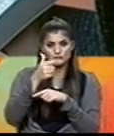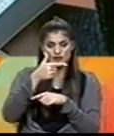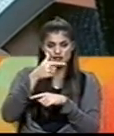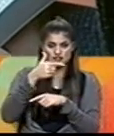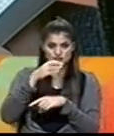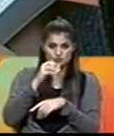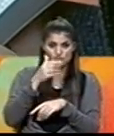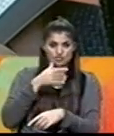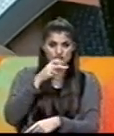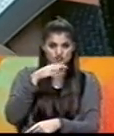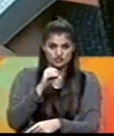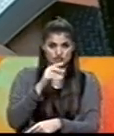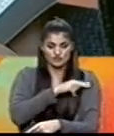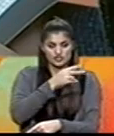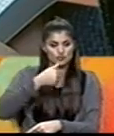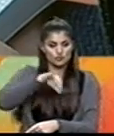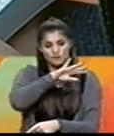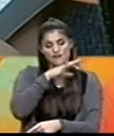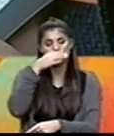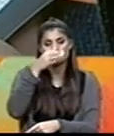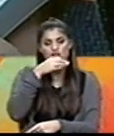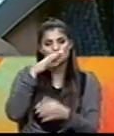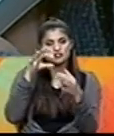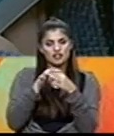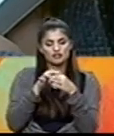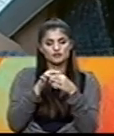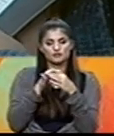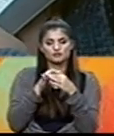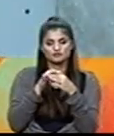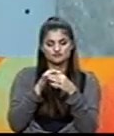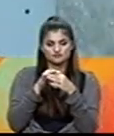Coimbra, em que ela fala sobre...